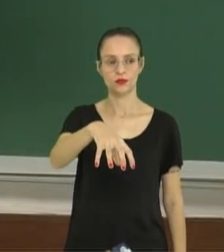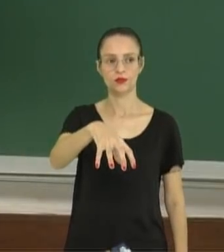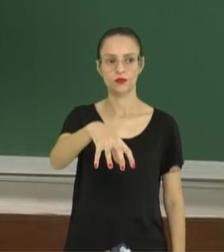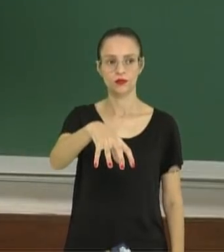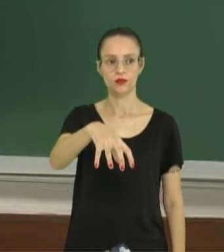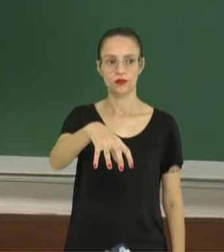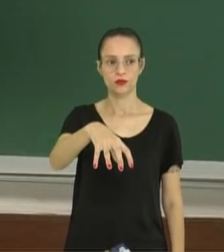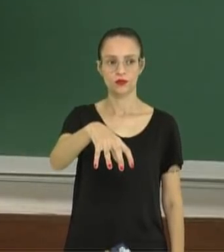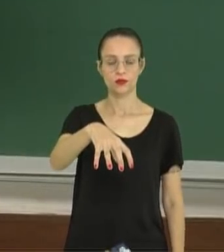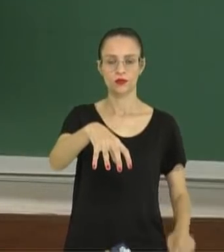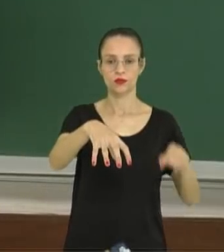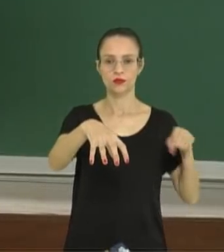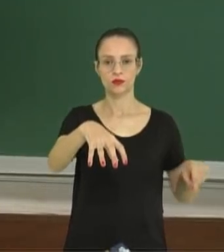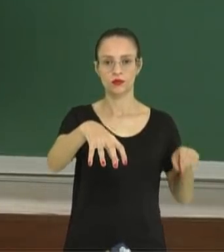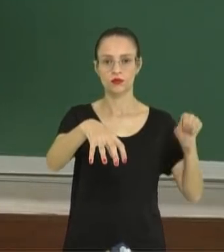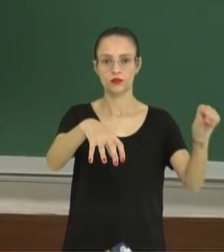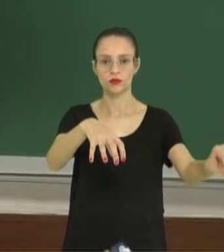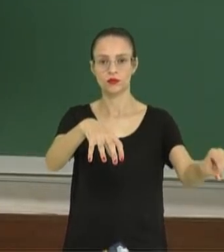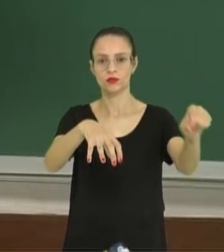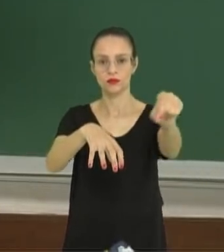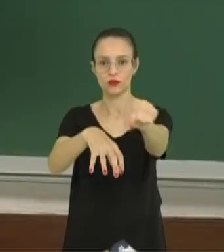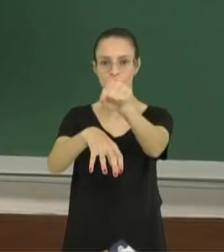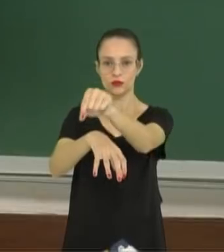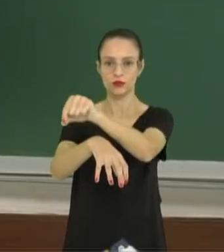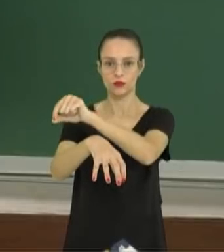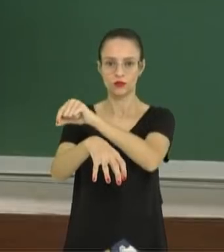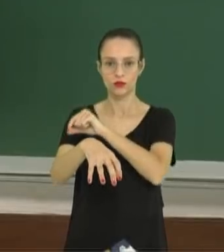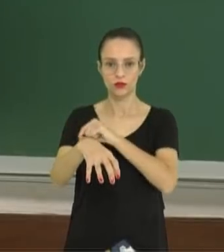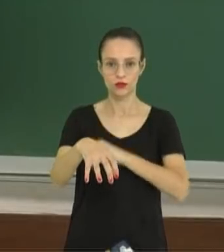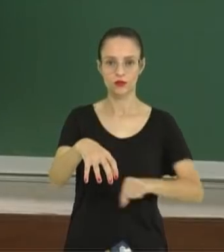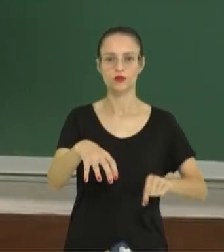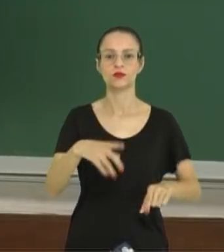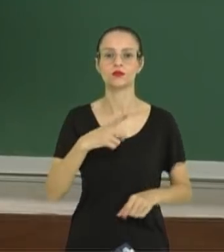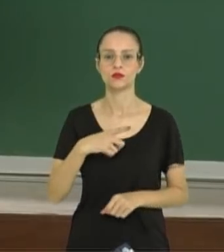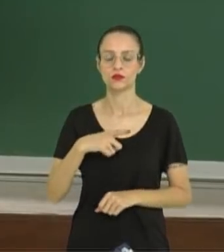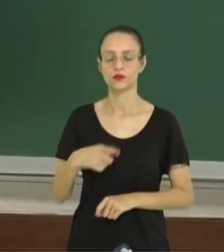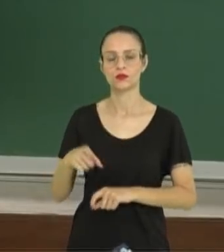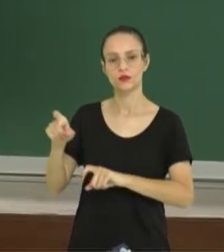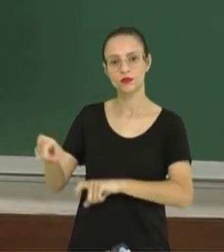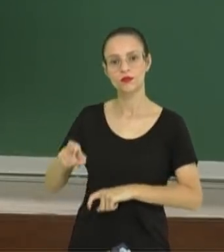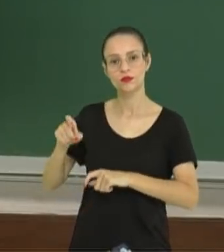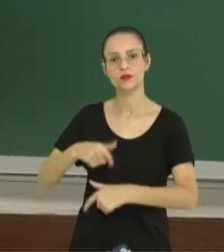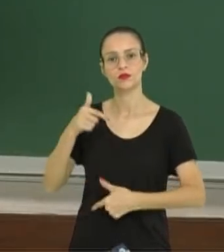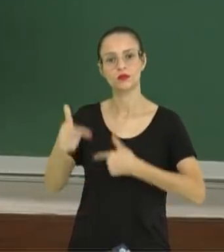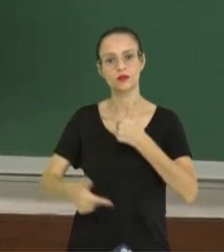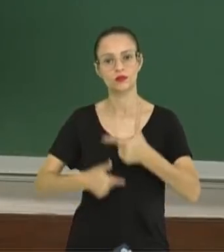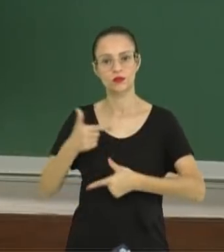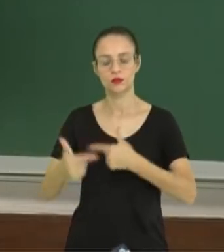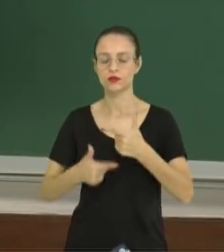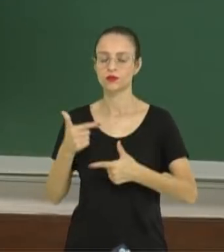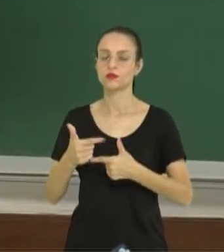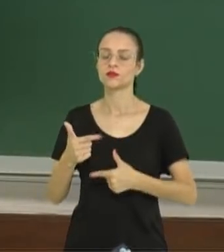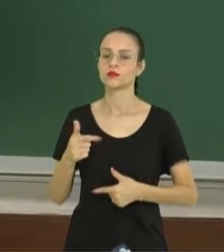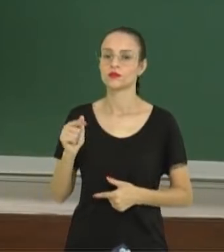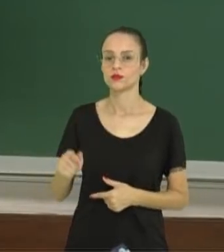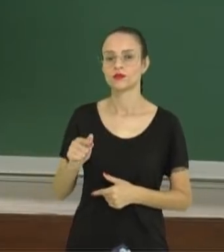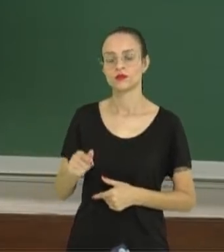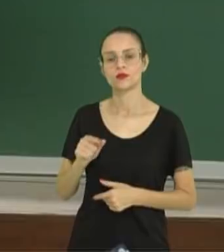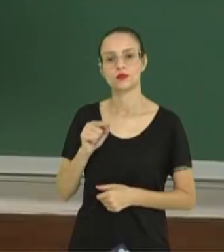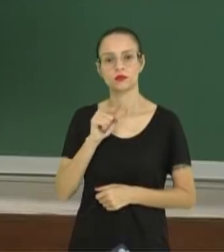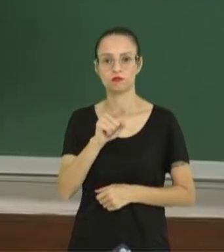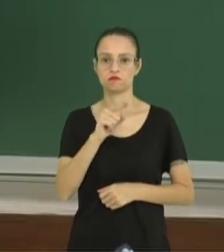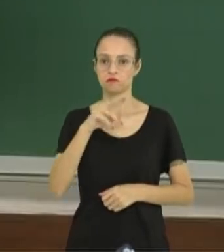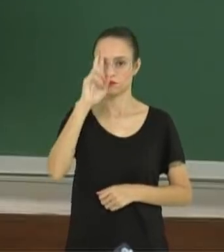desse território, e ao redor dos feudos ficavam os camponeses que trabalhavam para o senhor feudal, que detinha os modos